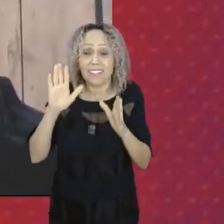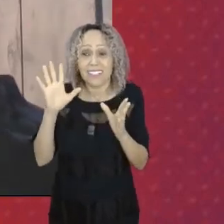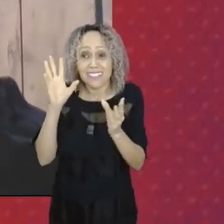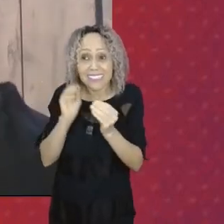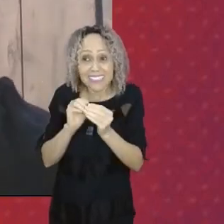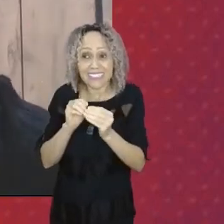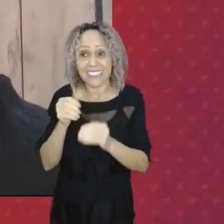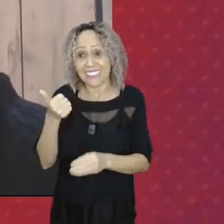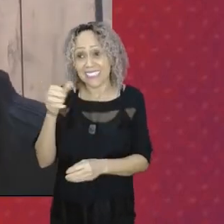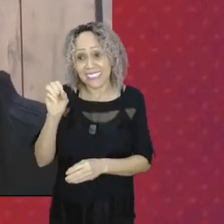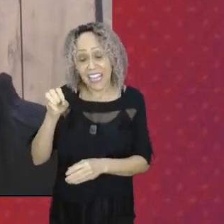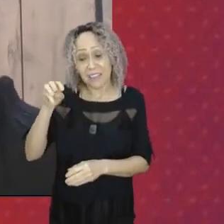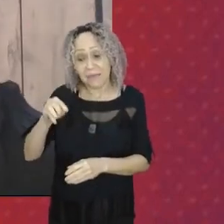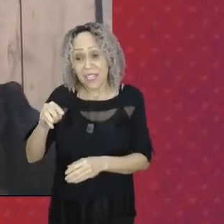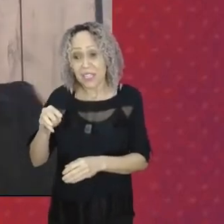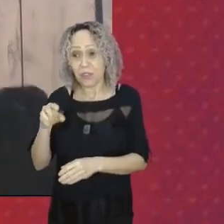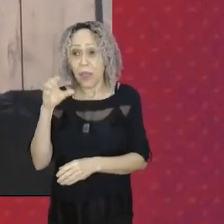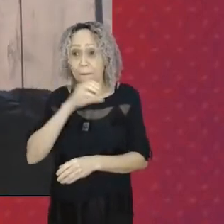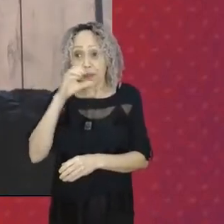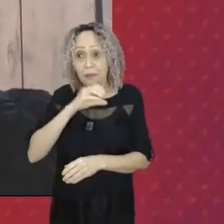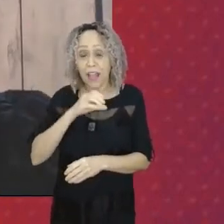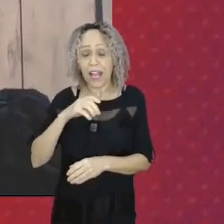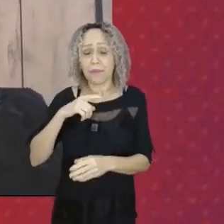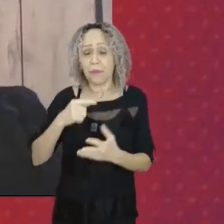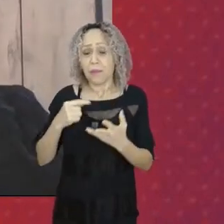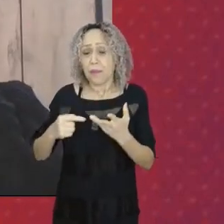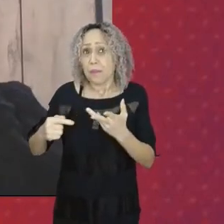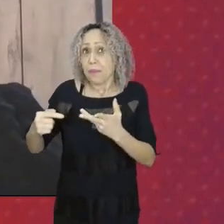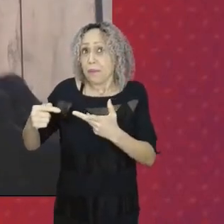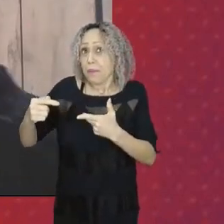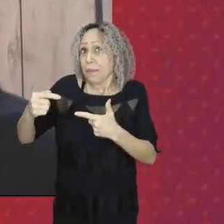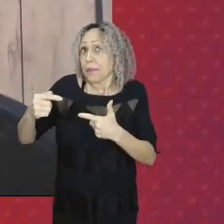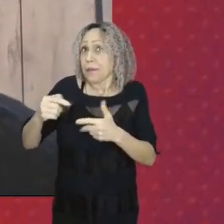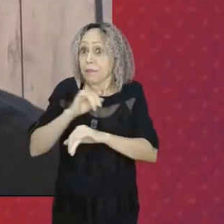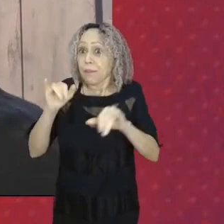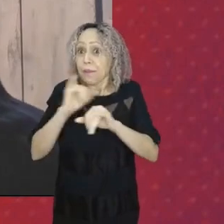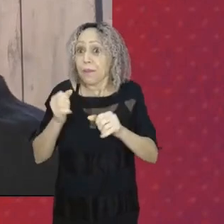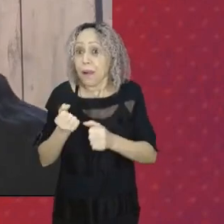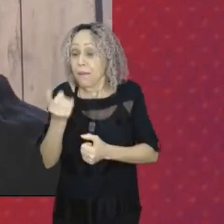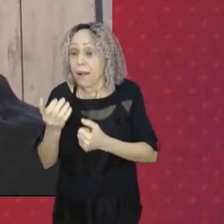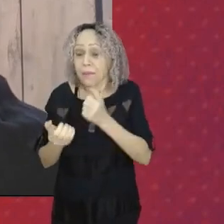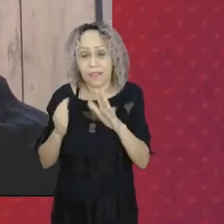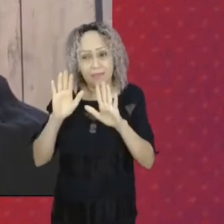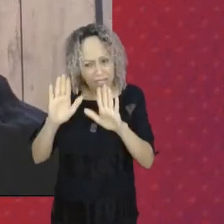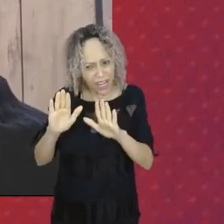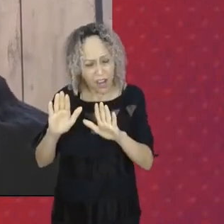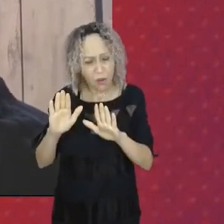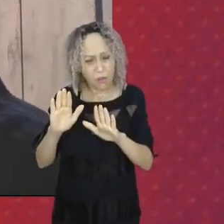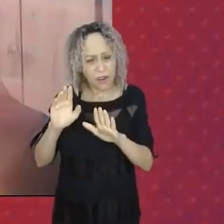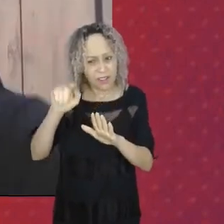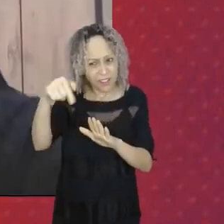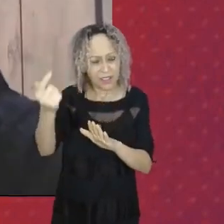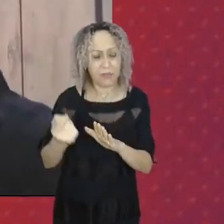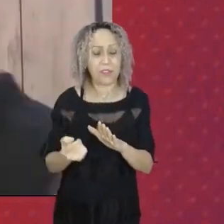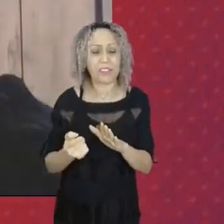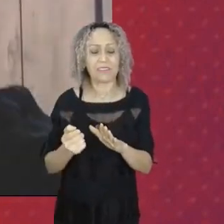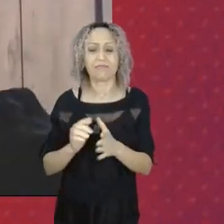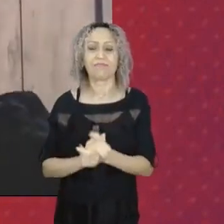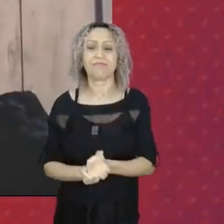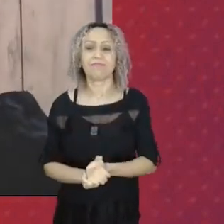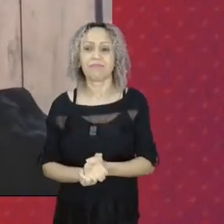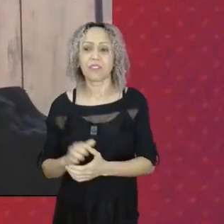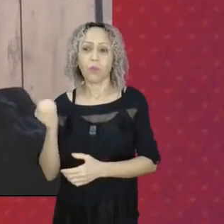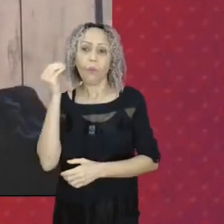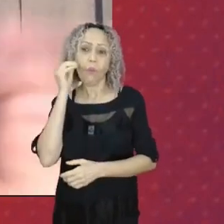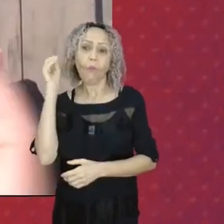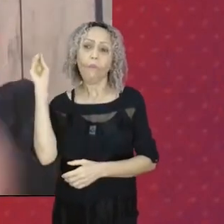muito rápido, né? E eu tenho muita coisa para contar, mas quem sabe num próximo momento, não é mesmo? Ó, um